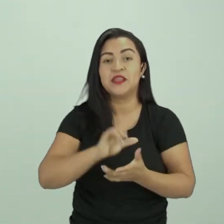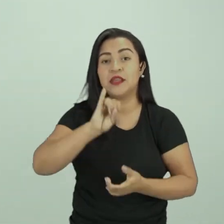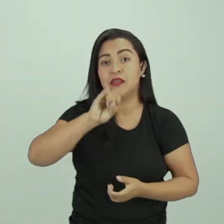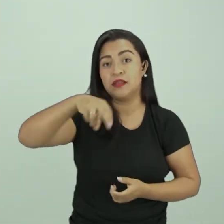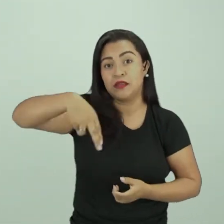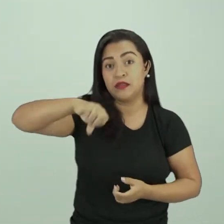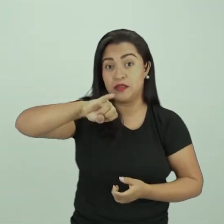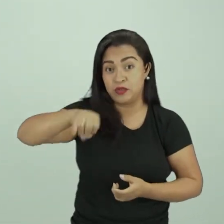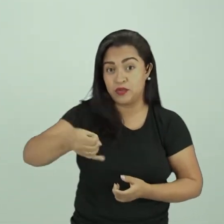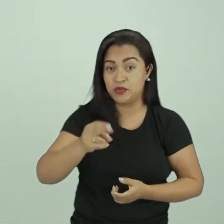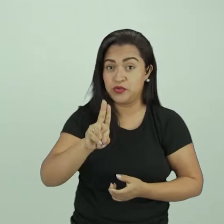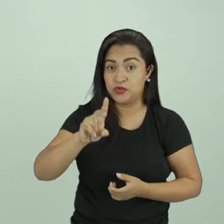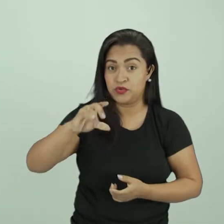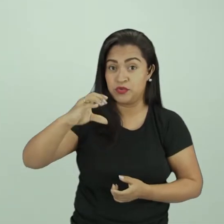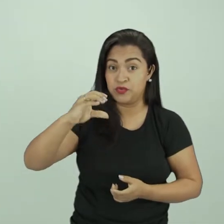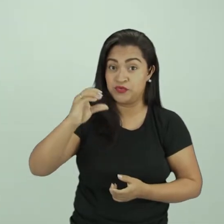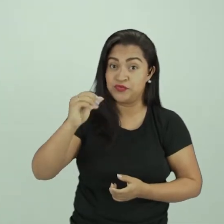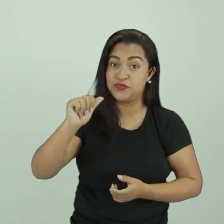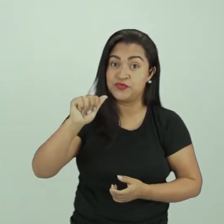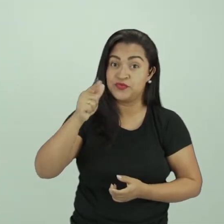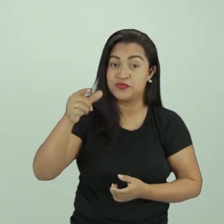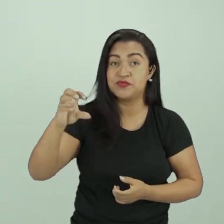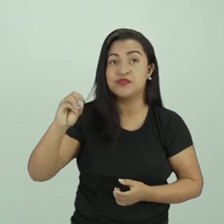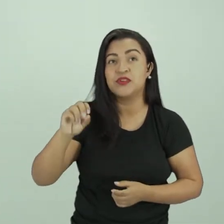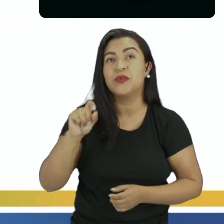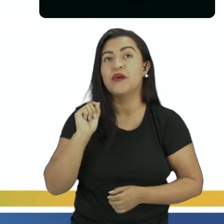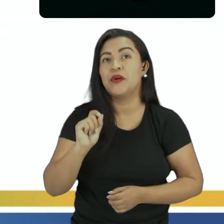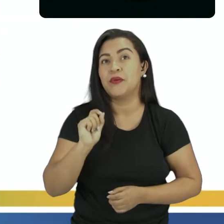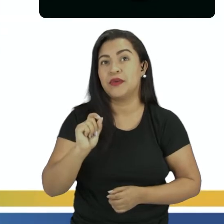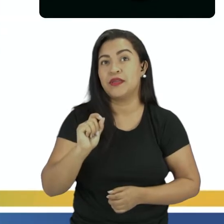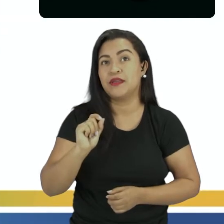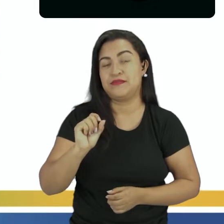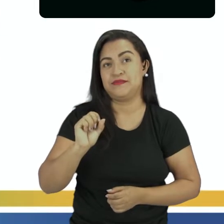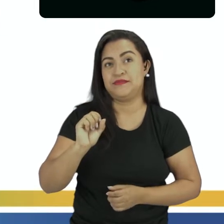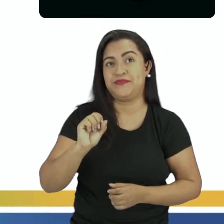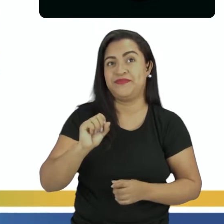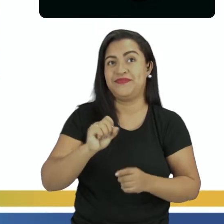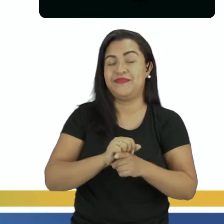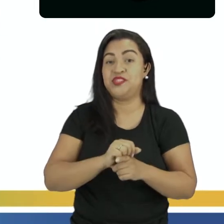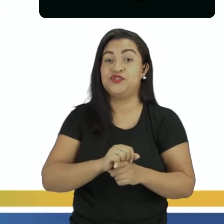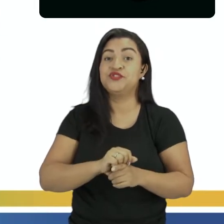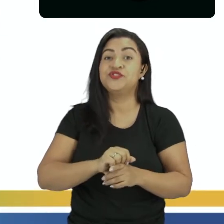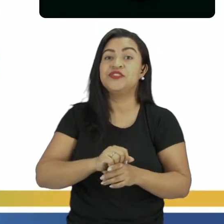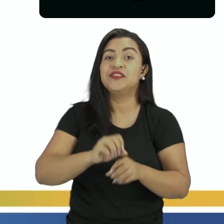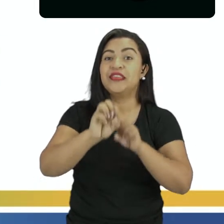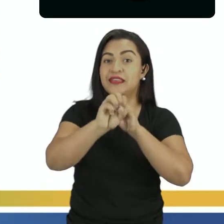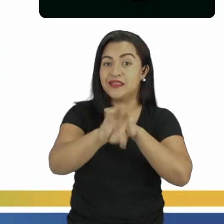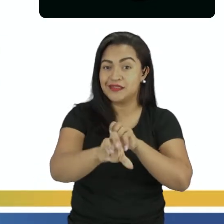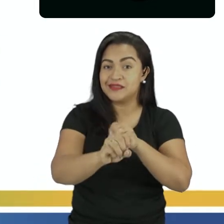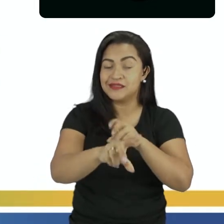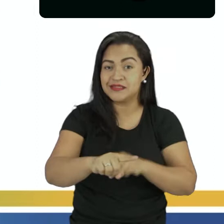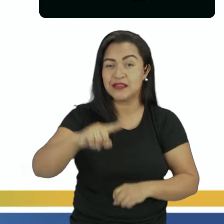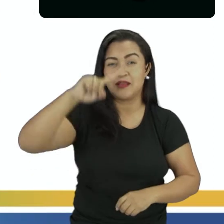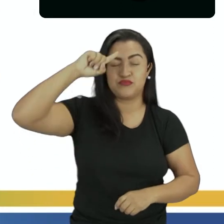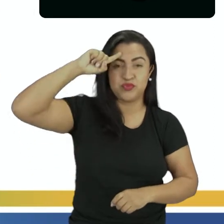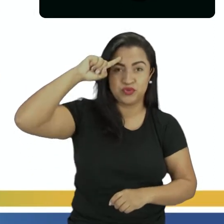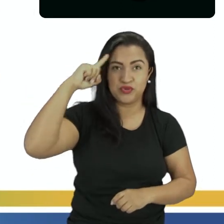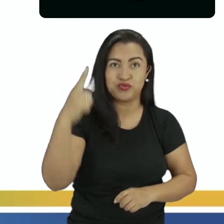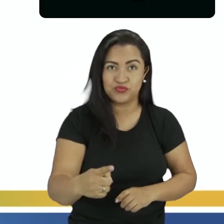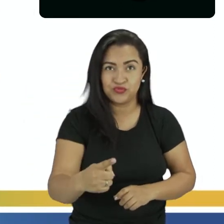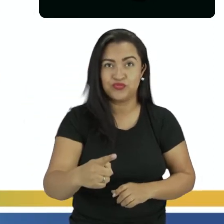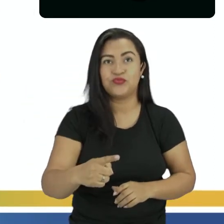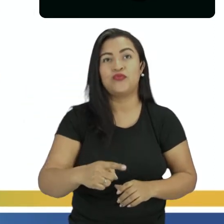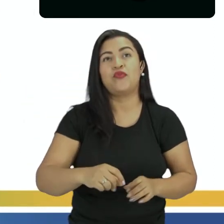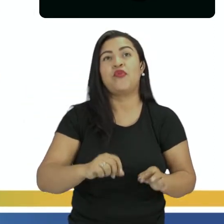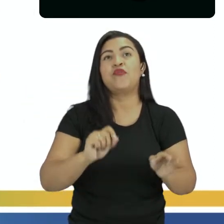Injunção é o ato de injungir, ou seja, de instruir, de ordenar, de estabelecer